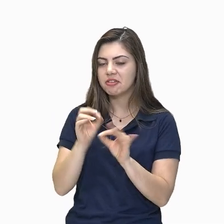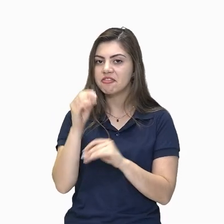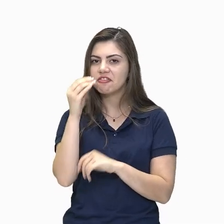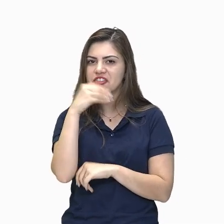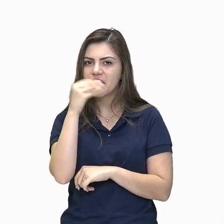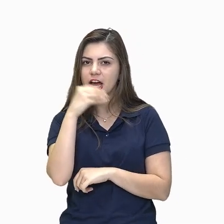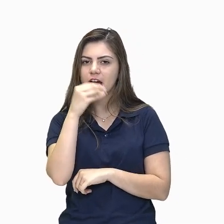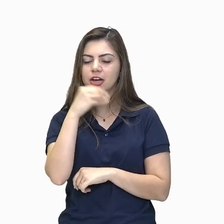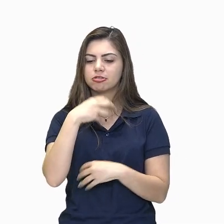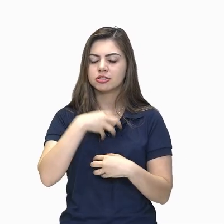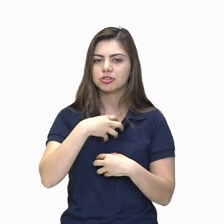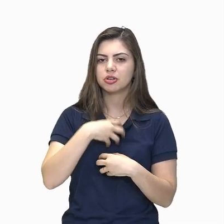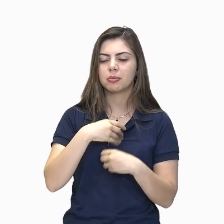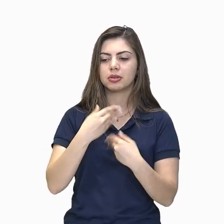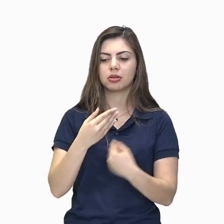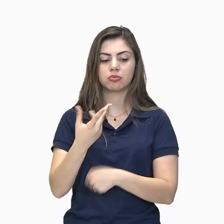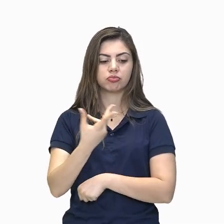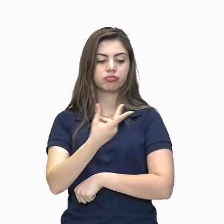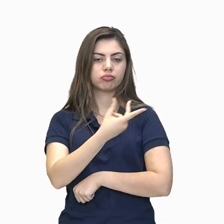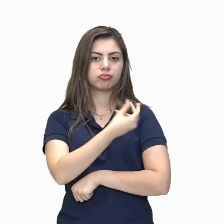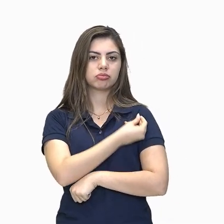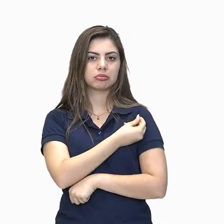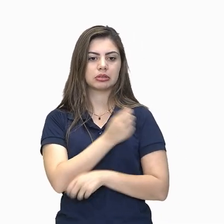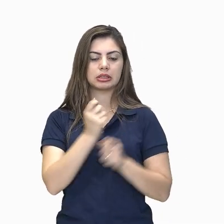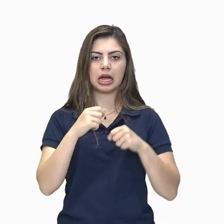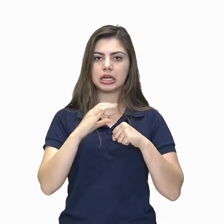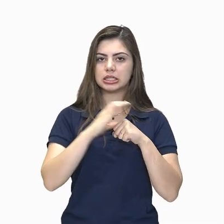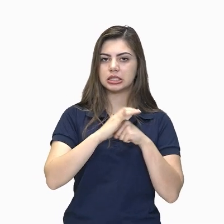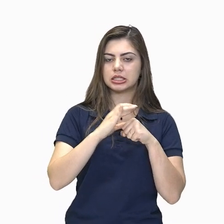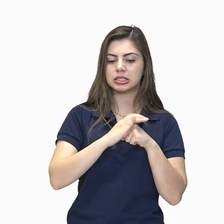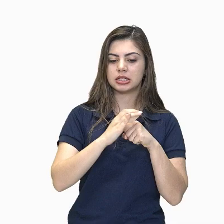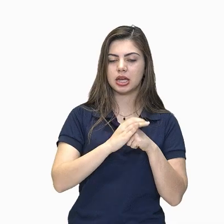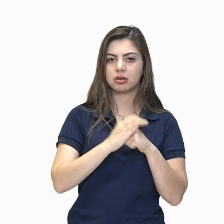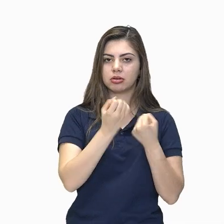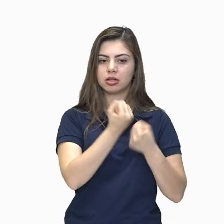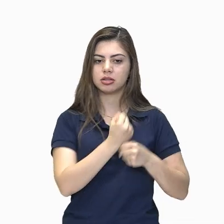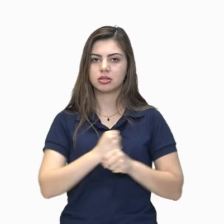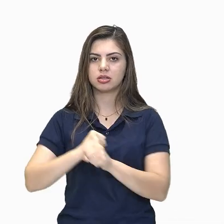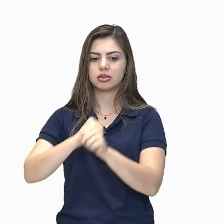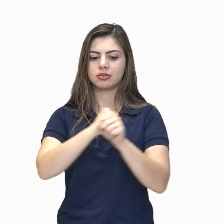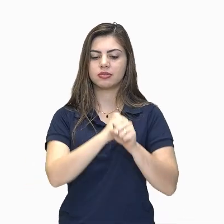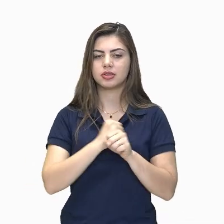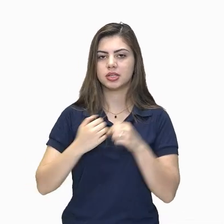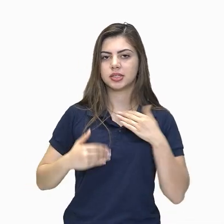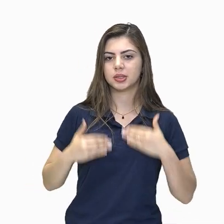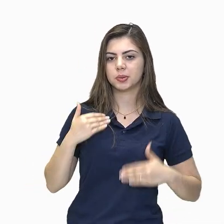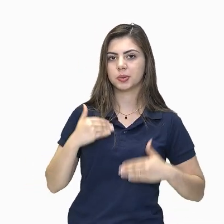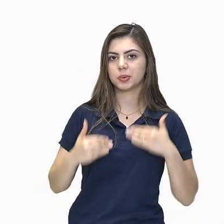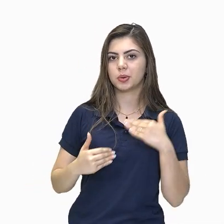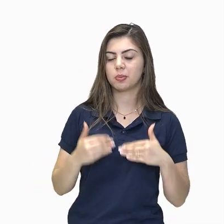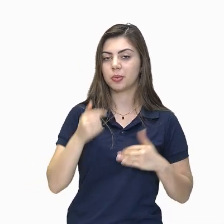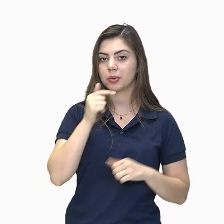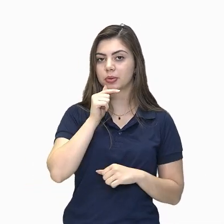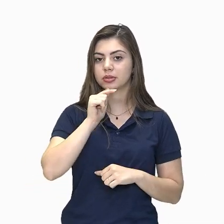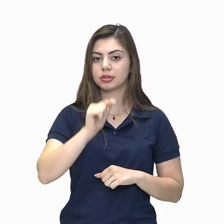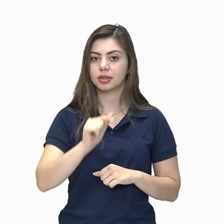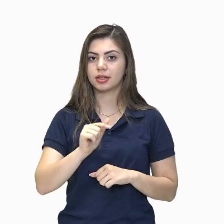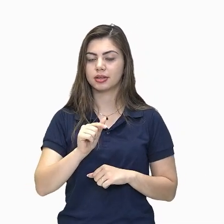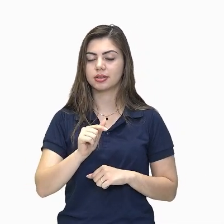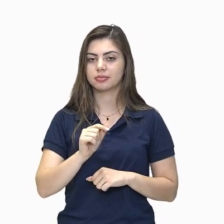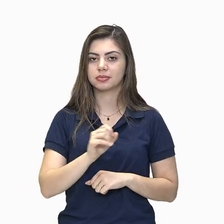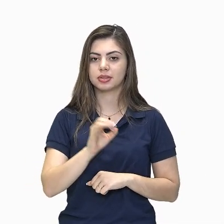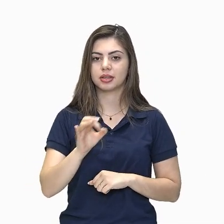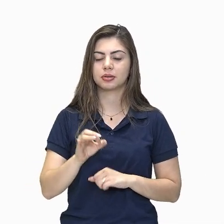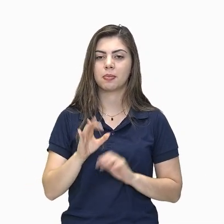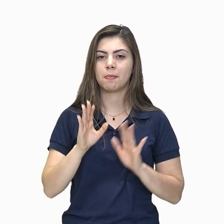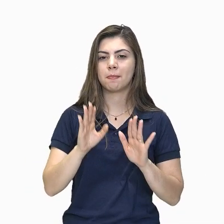capacidade de ativar as células de defesa para que elas produzam anticorpos, porém, esse antígeno enfraquecido, ele